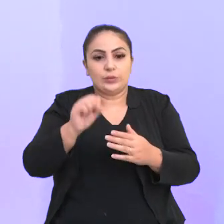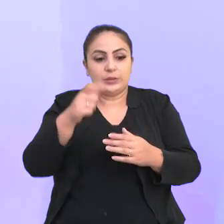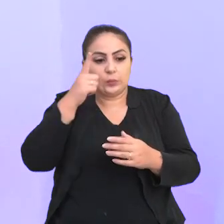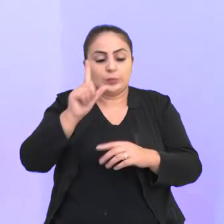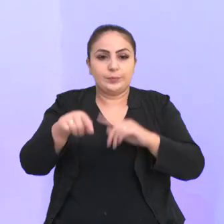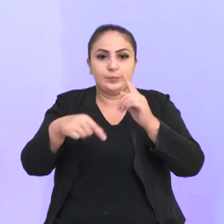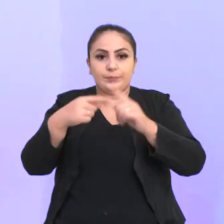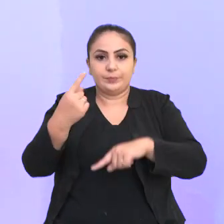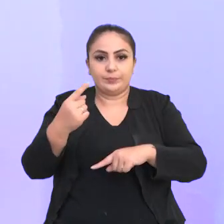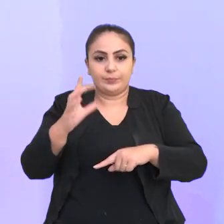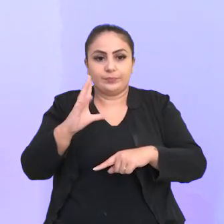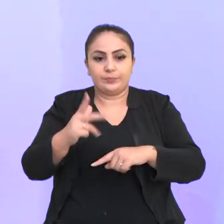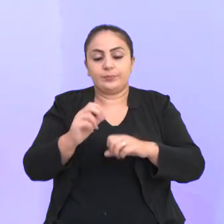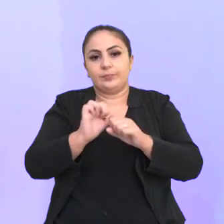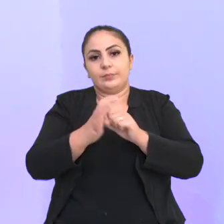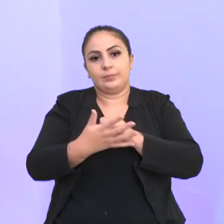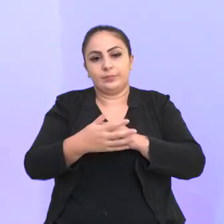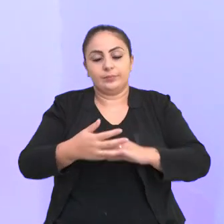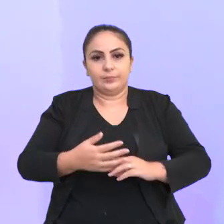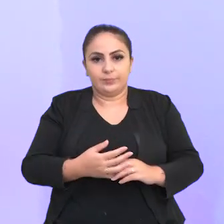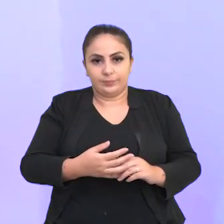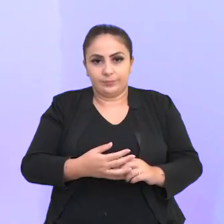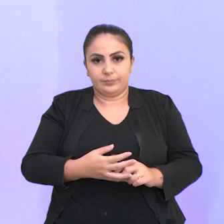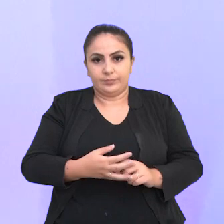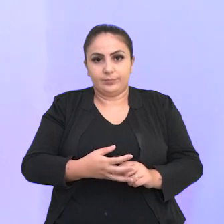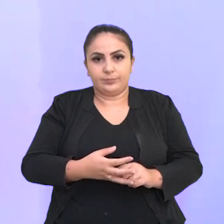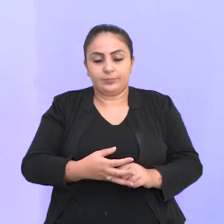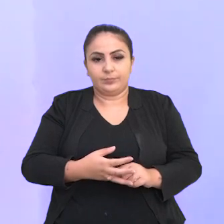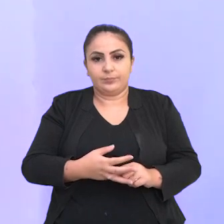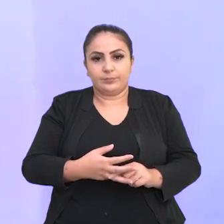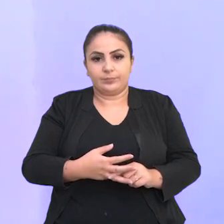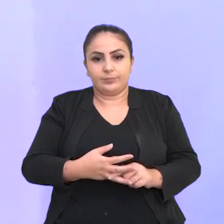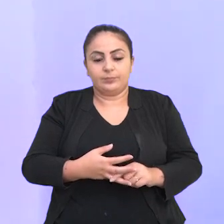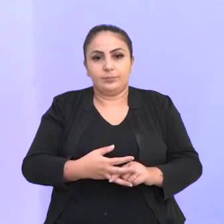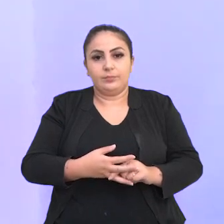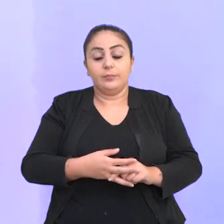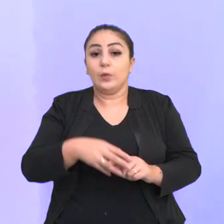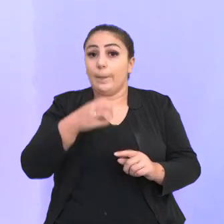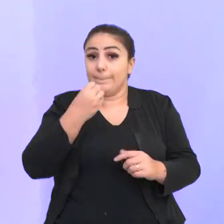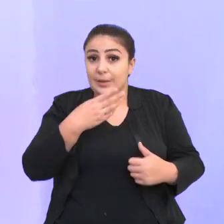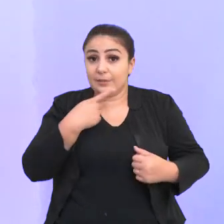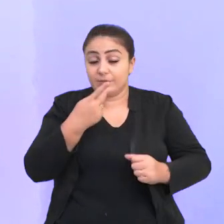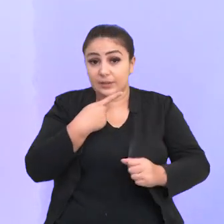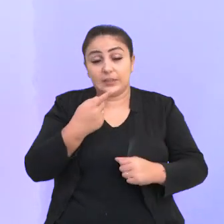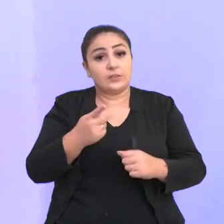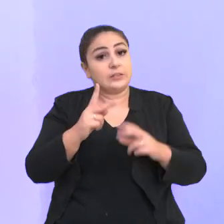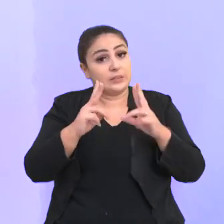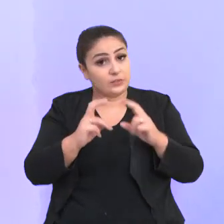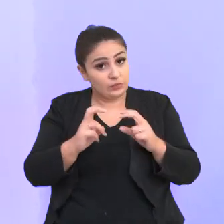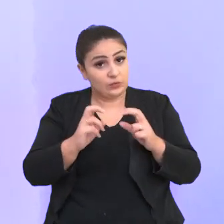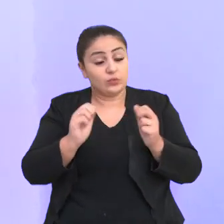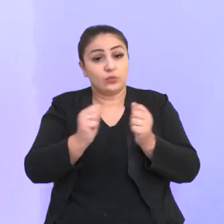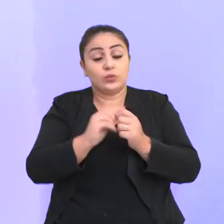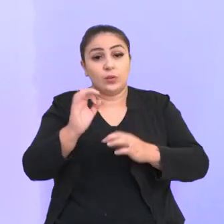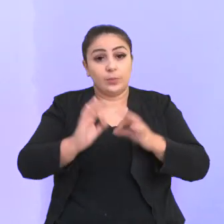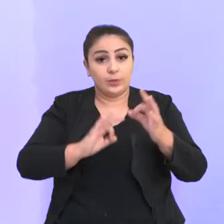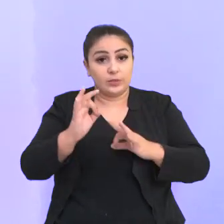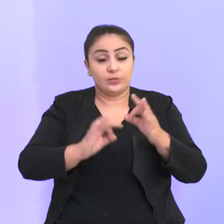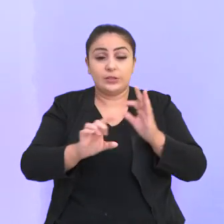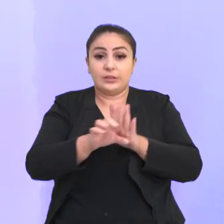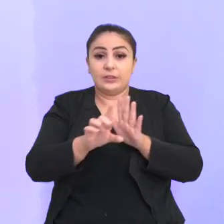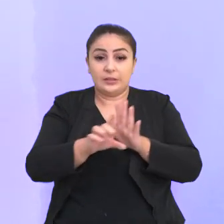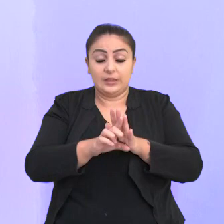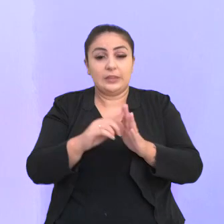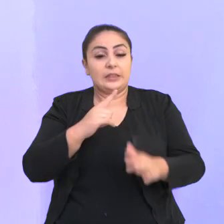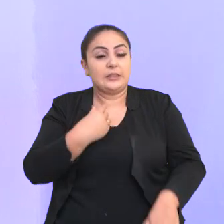o enfrentamento à Covid-19. Muito bem colocada essa questão junto a esse projeto